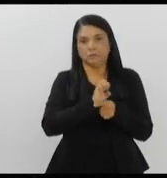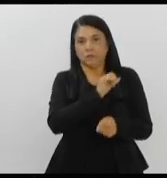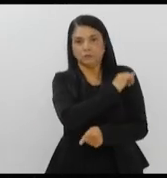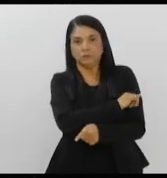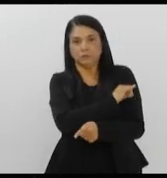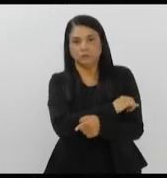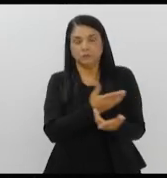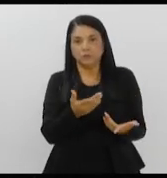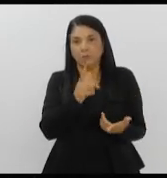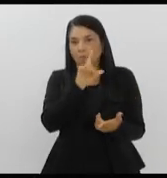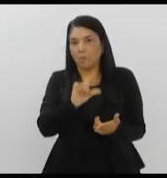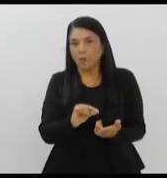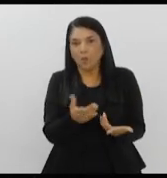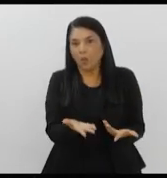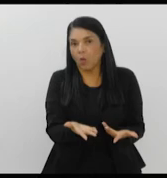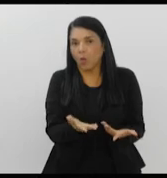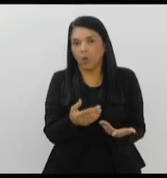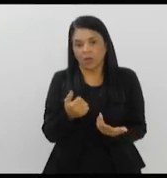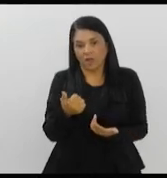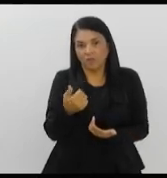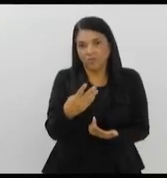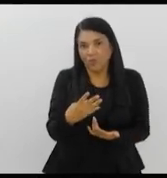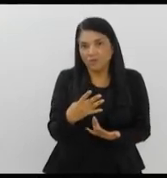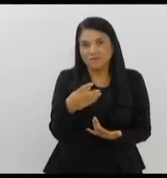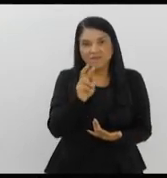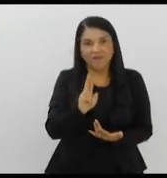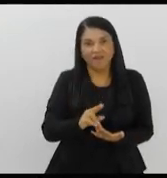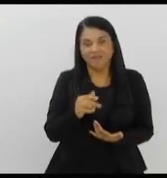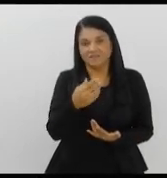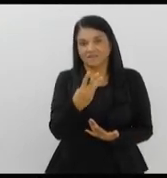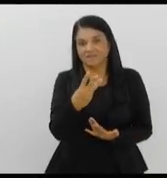E não satisfeito, deputado Munir,